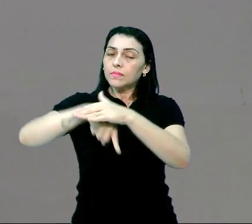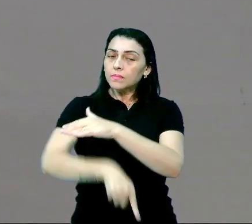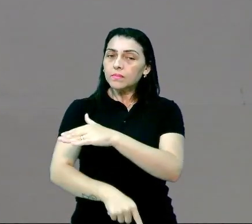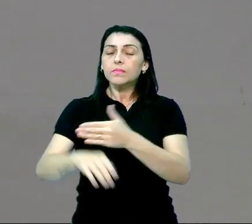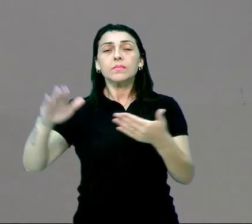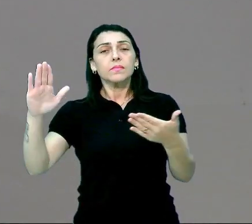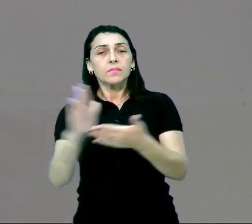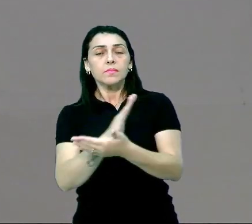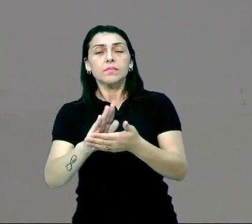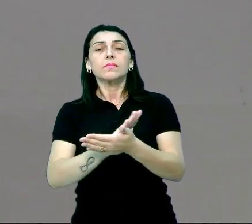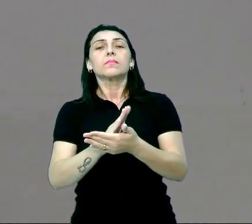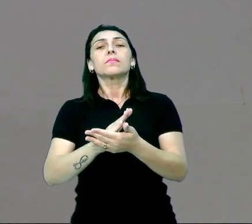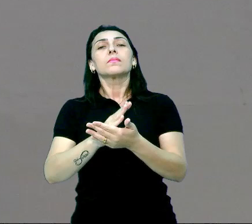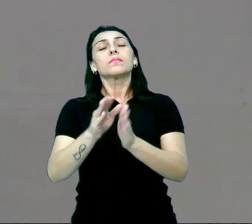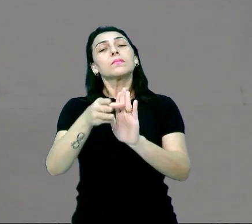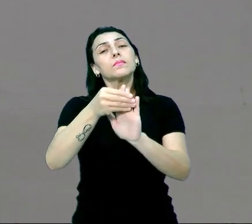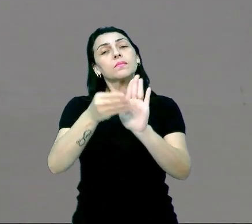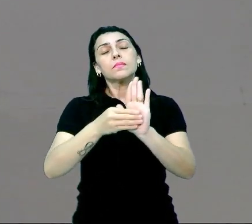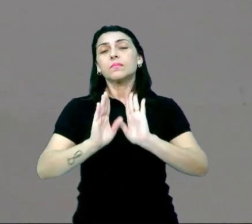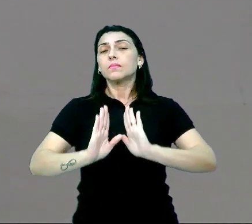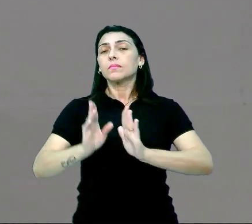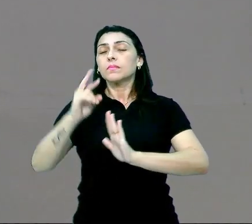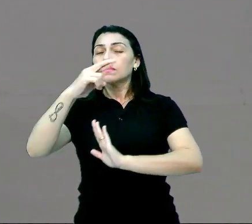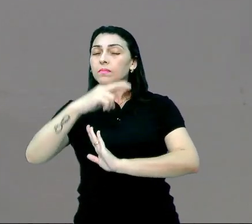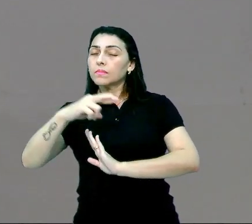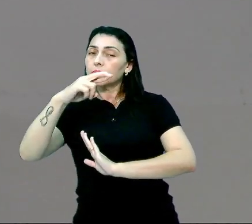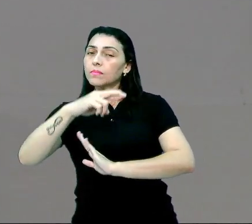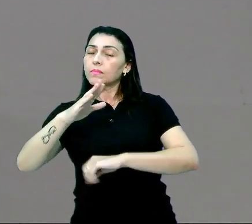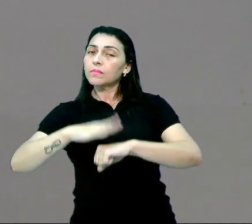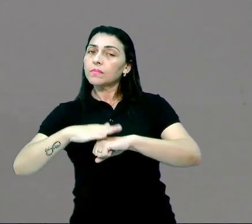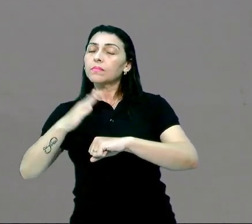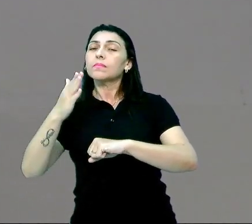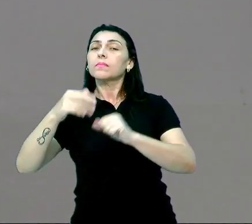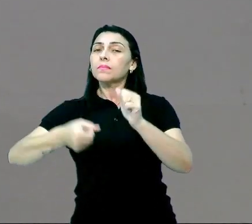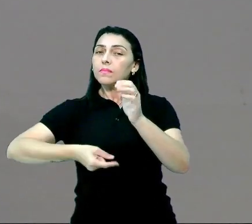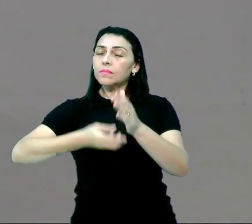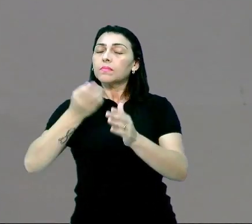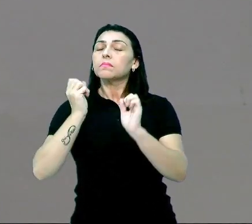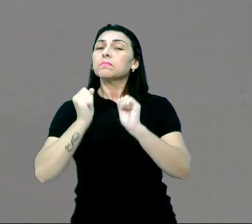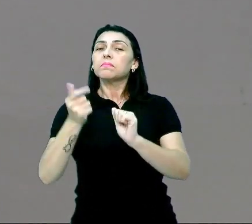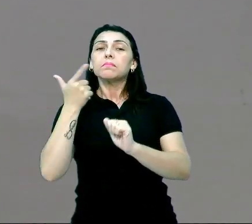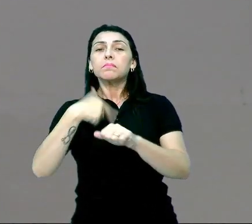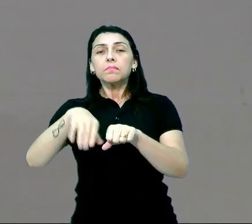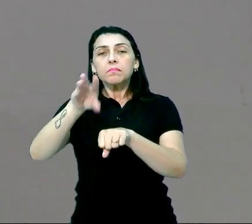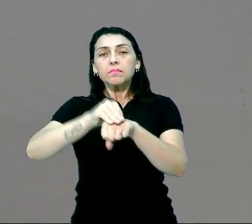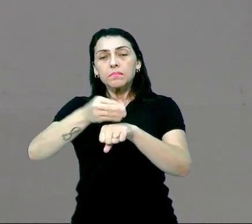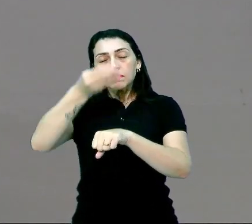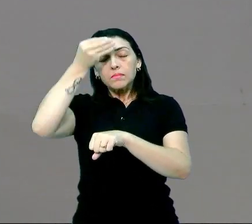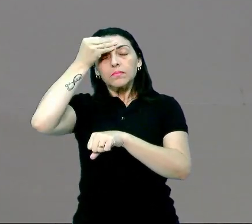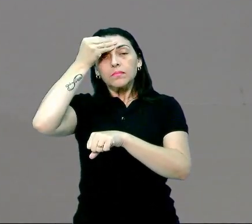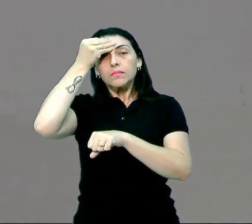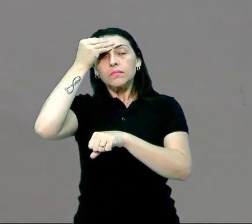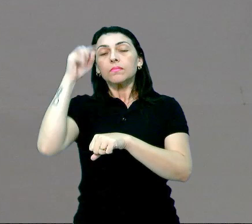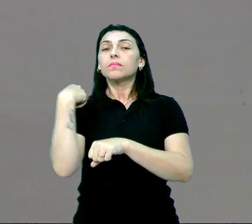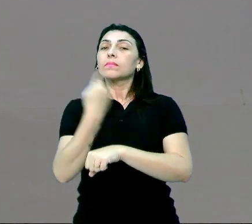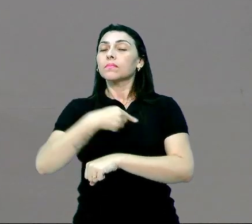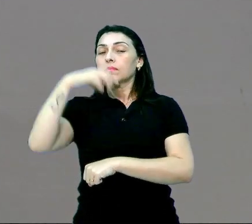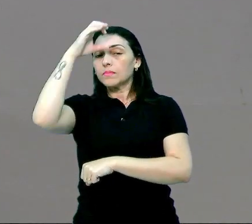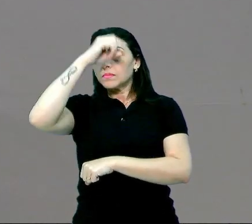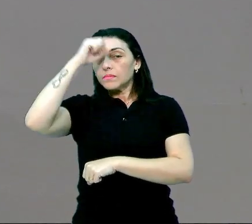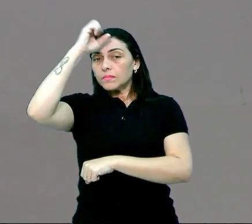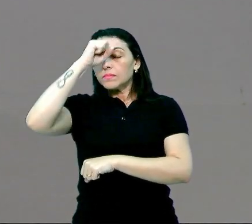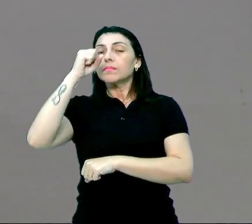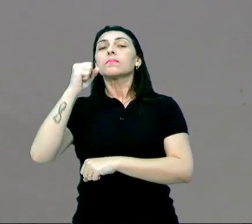aprofundar alguma coisa, já que quando a gente verifica mais de uma vez, a gente consolida melhor aquilo que a gente